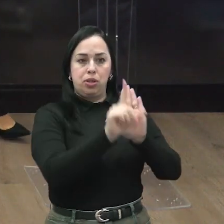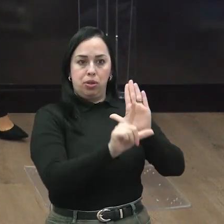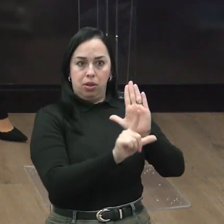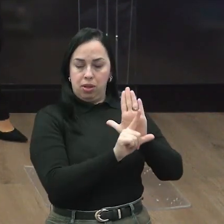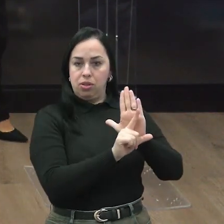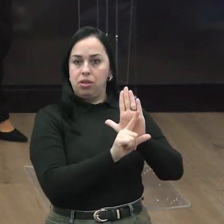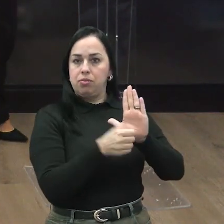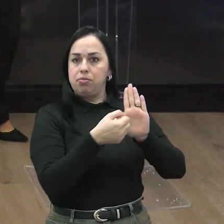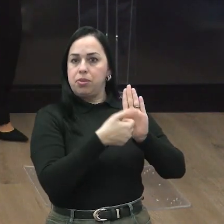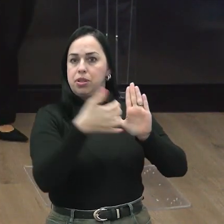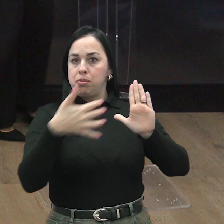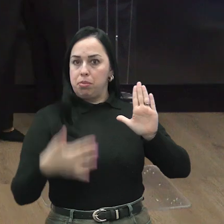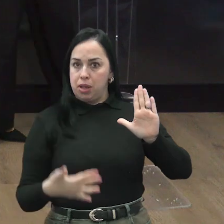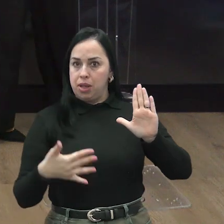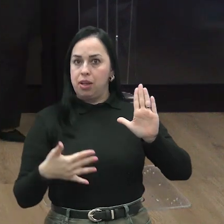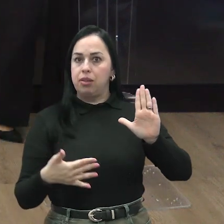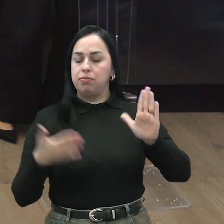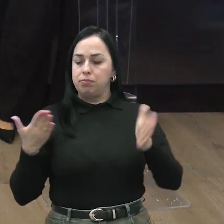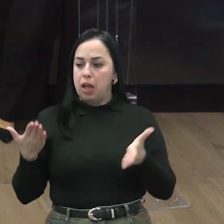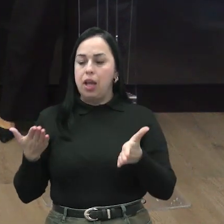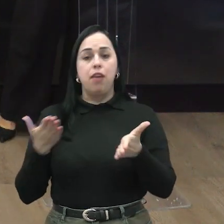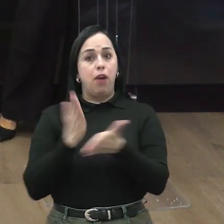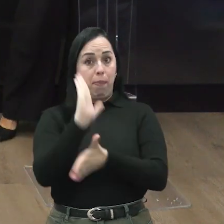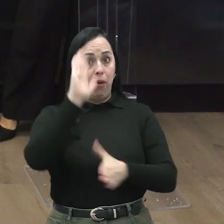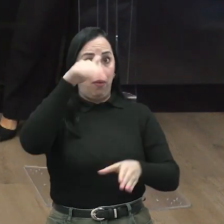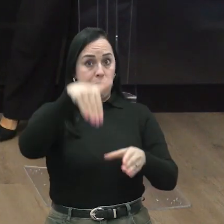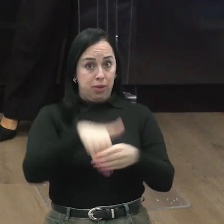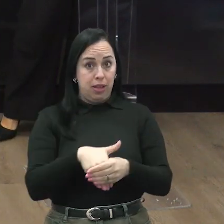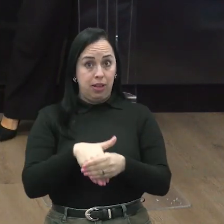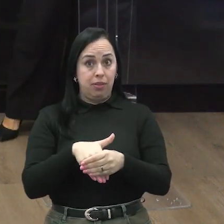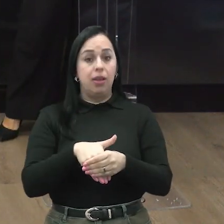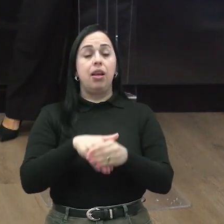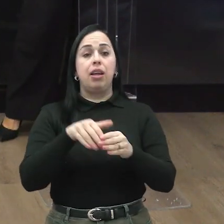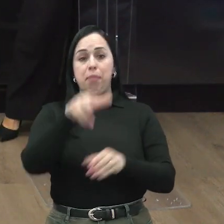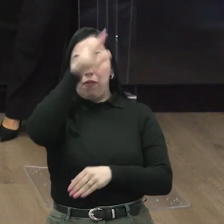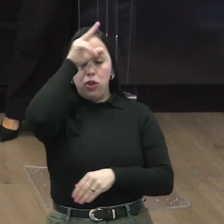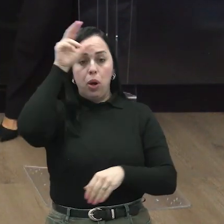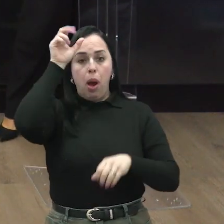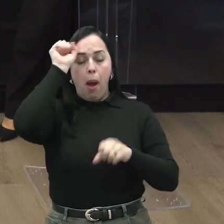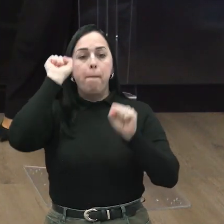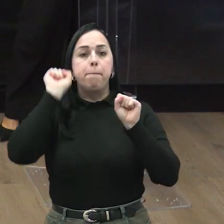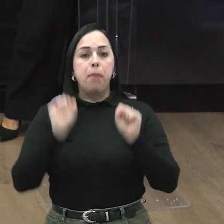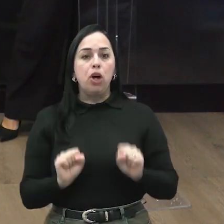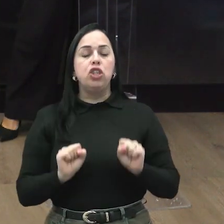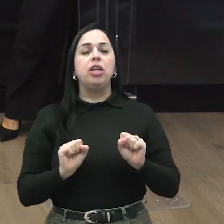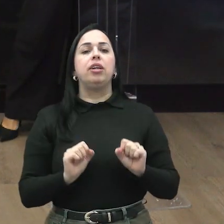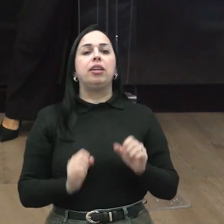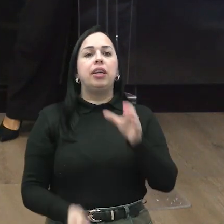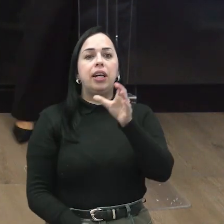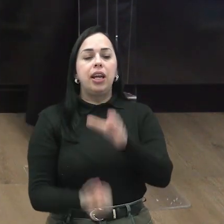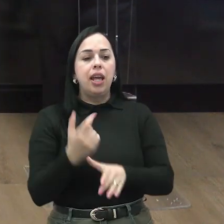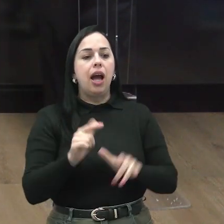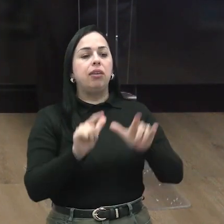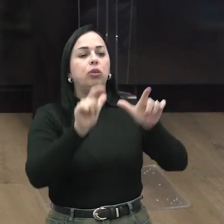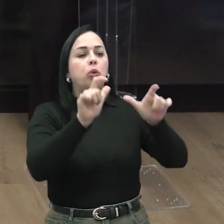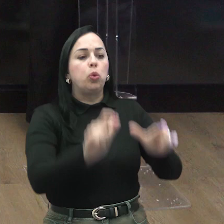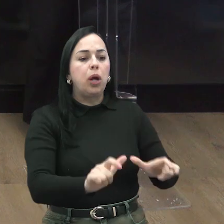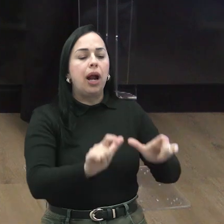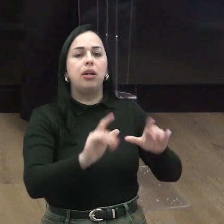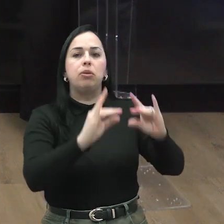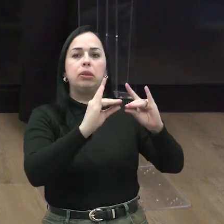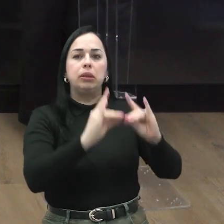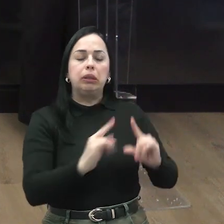que autoriza a Prefeitura a criar um memorial junto aos cemitérios públicos da cidade,